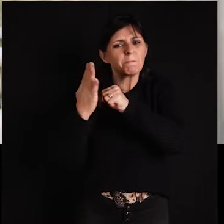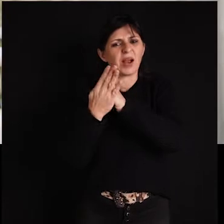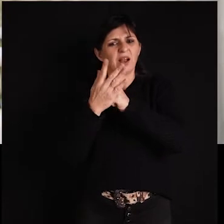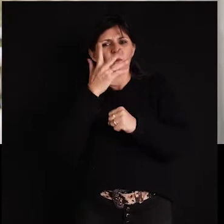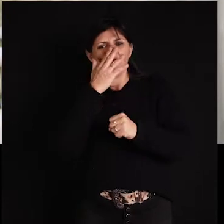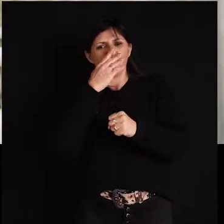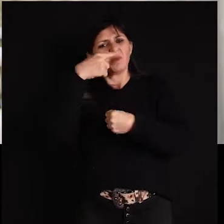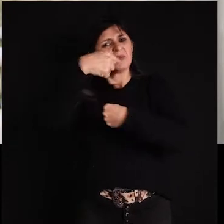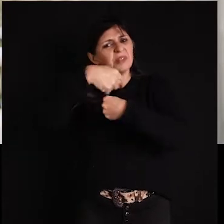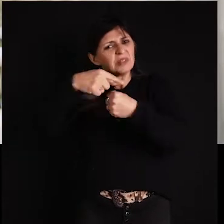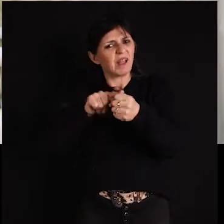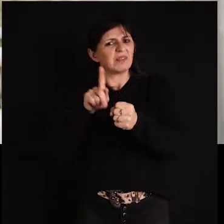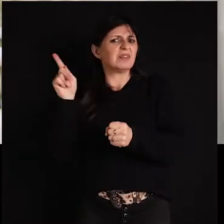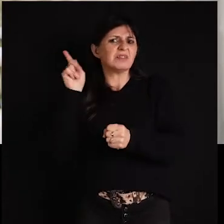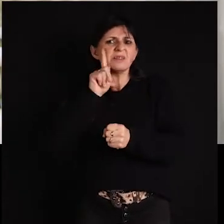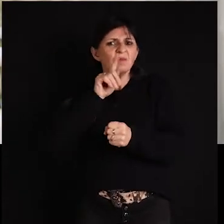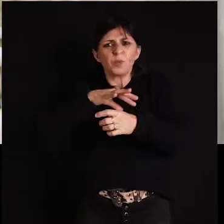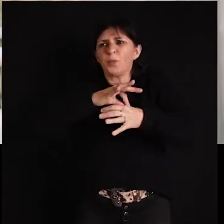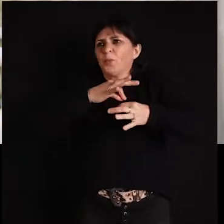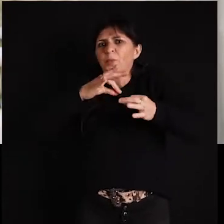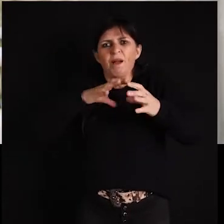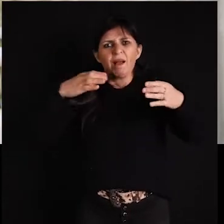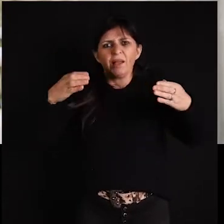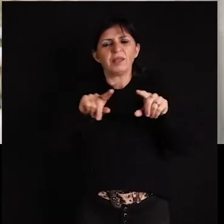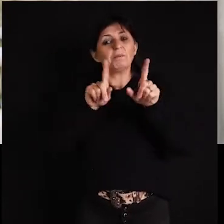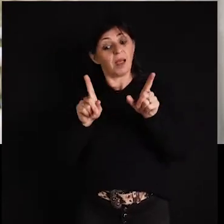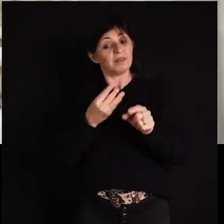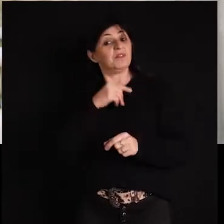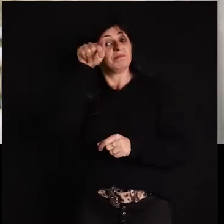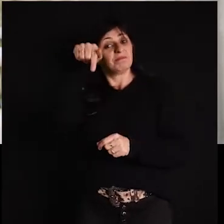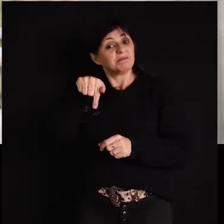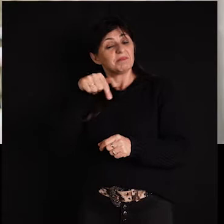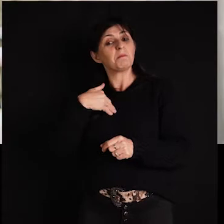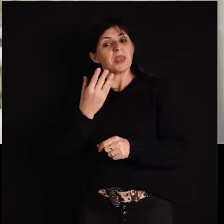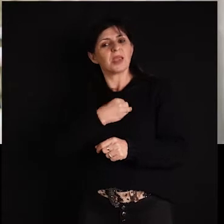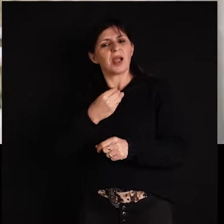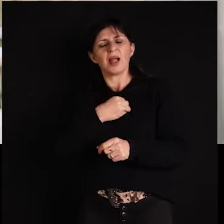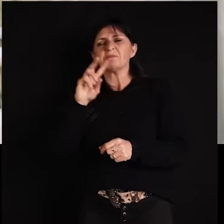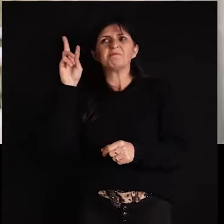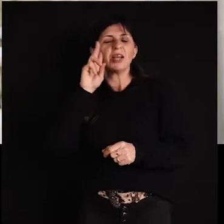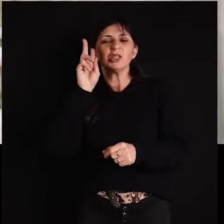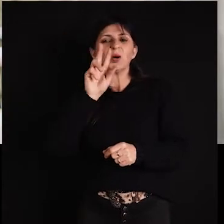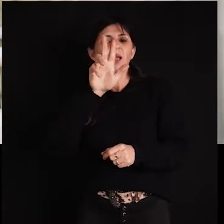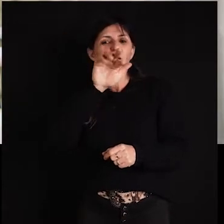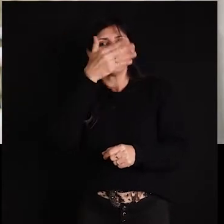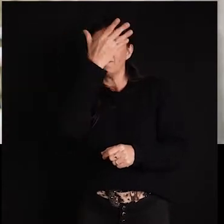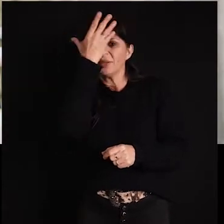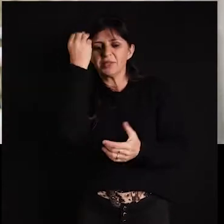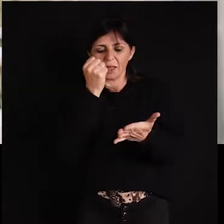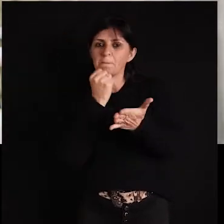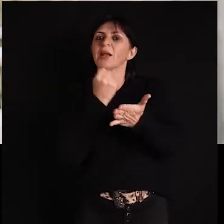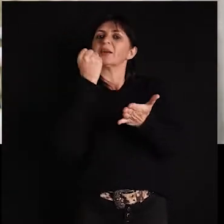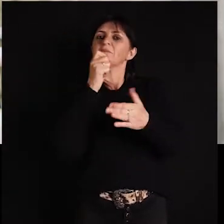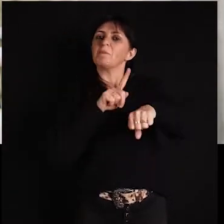muito grande. E a gente foi se apresentar uma quadra da casa onde eu morava. É uma história que me marcou. Um momento que daí